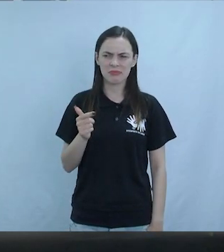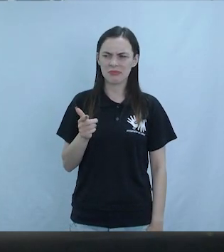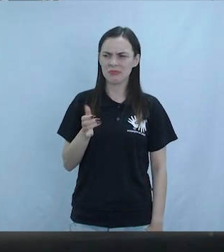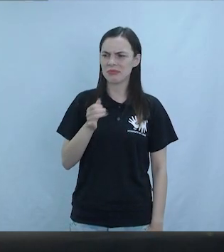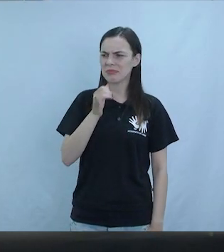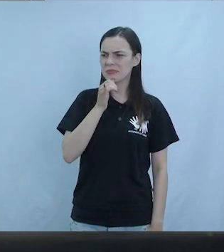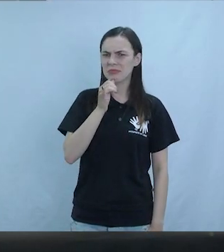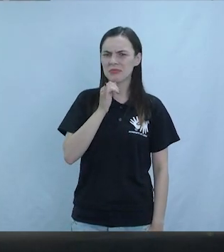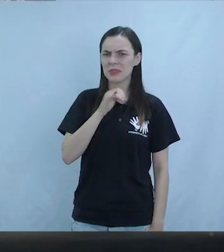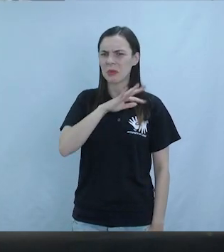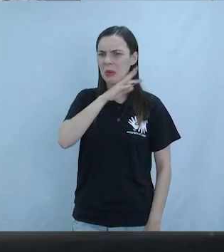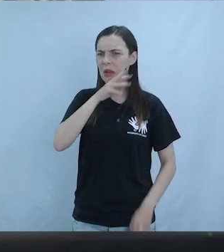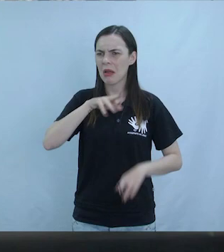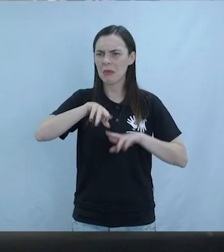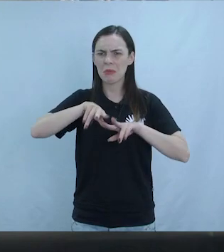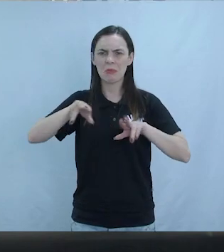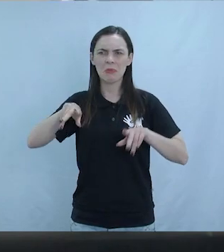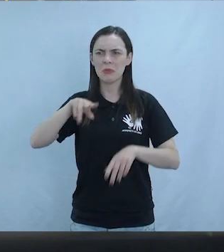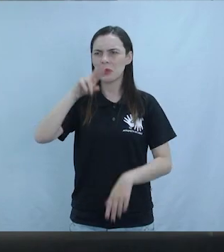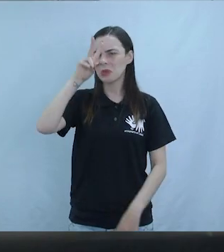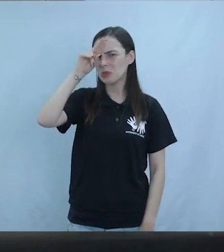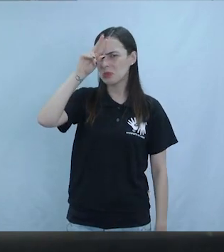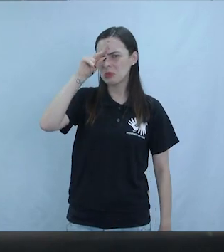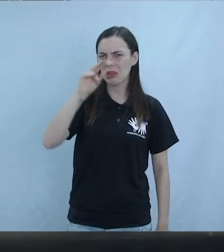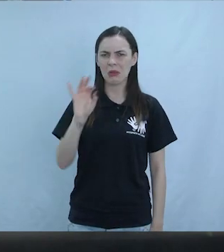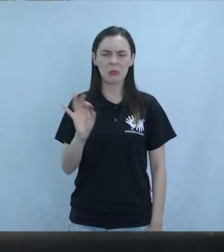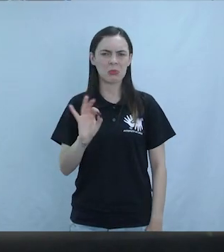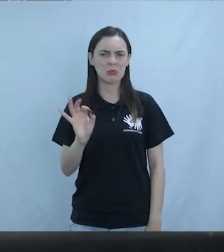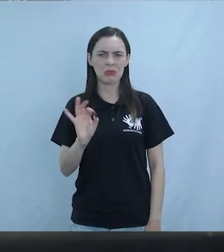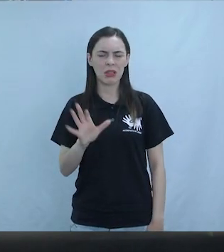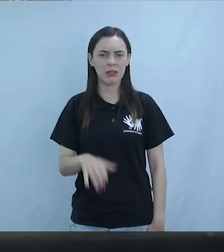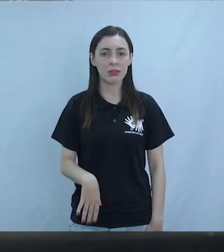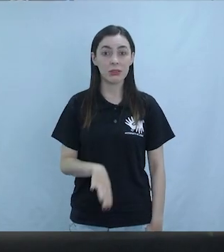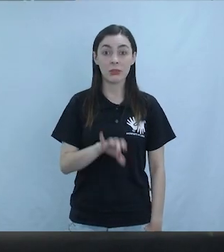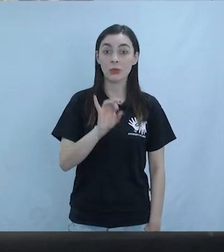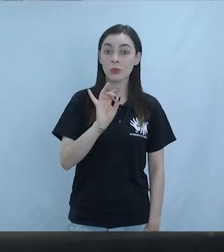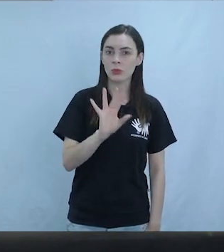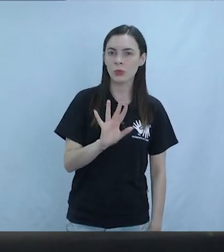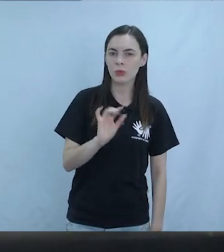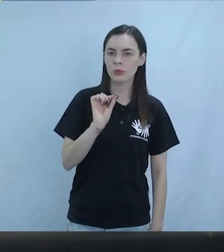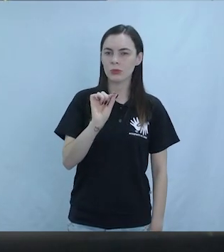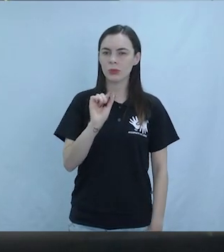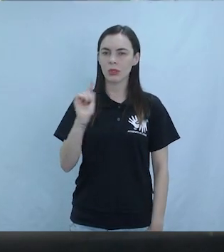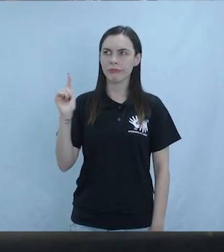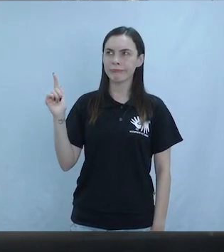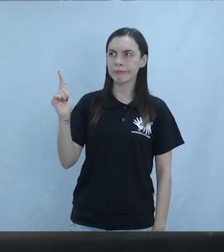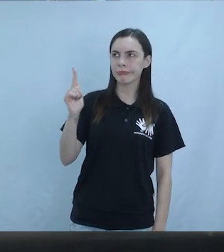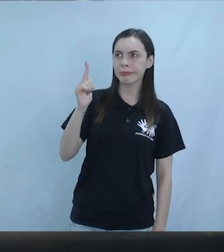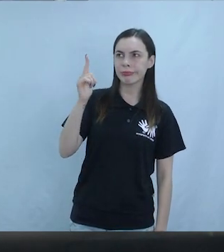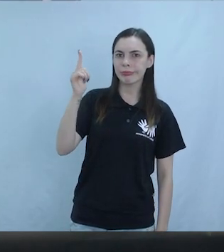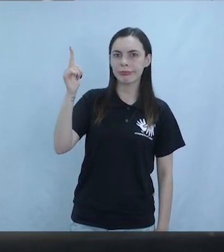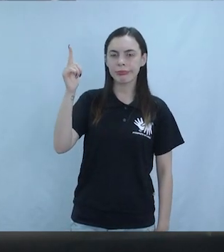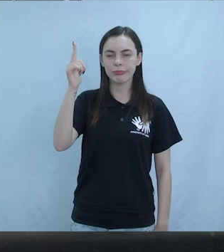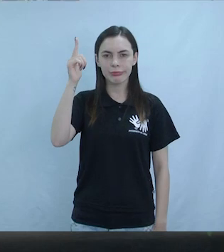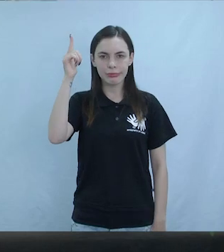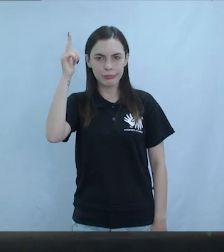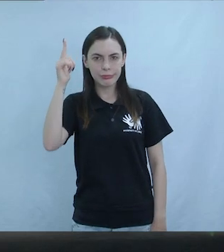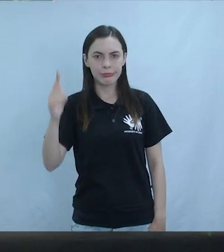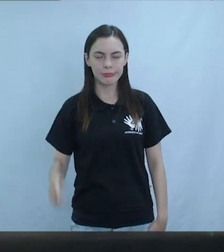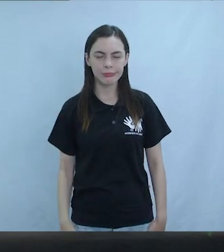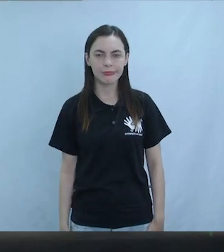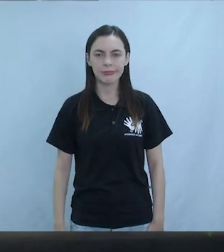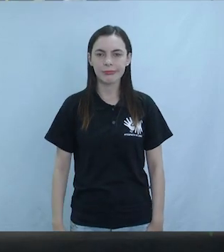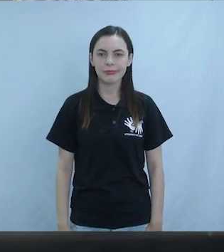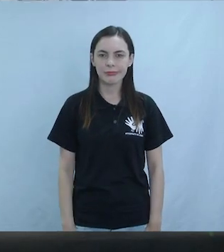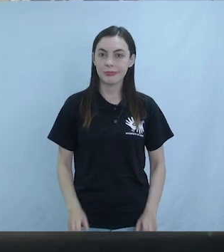momento nós falamos de um bicho, de um inseto na história. Nós falamos dos homens grandes. Dos